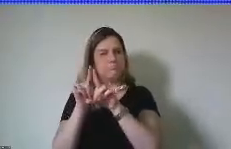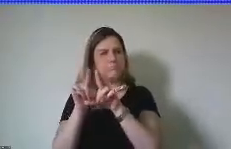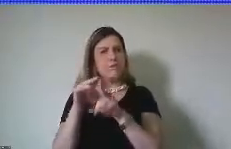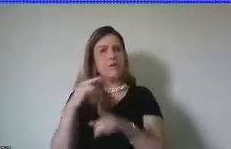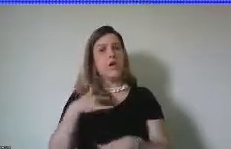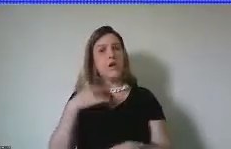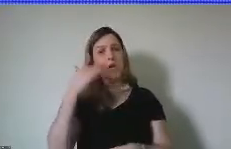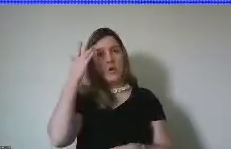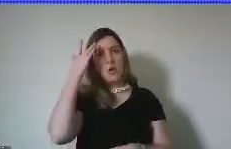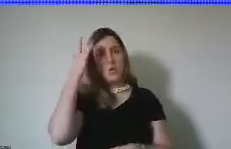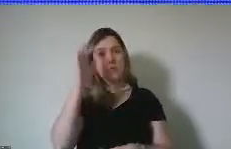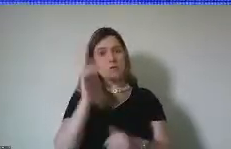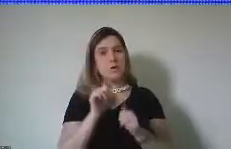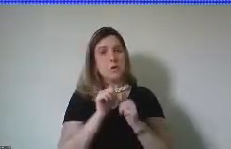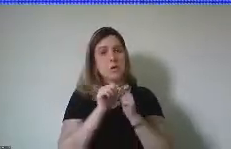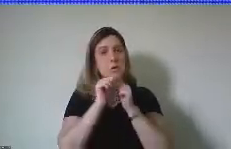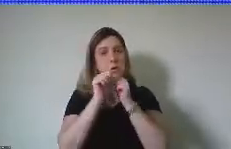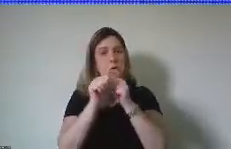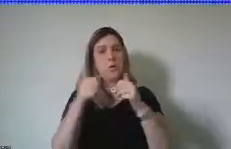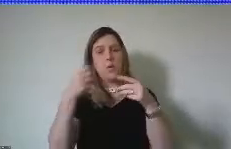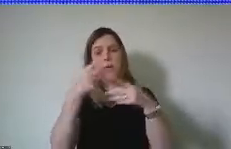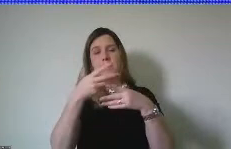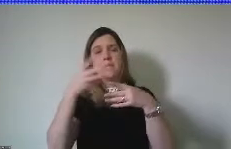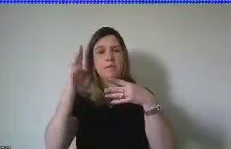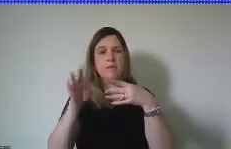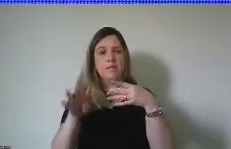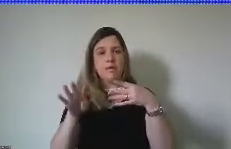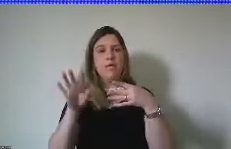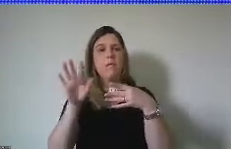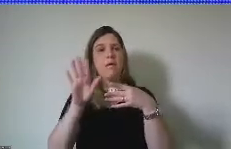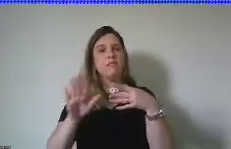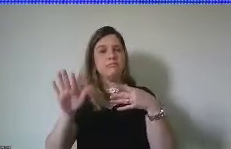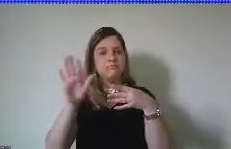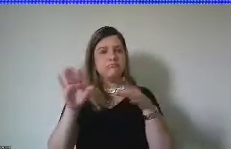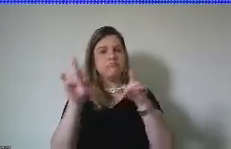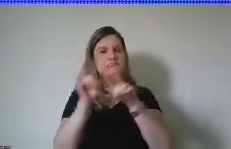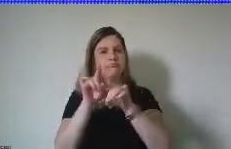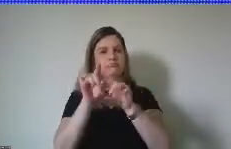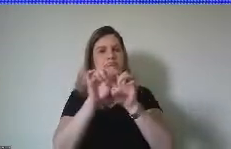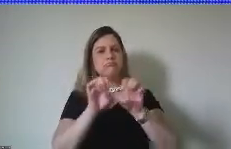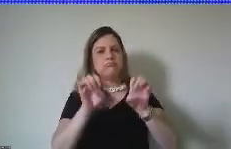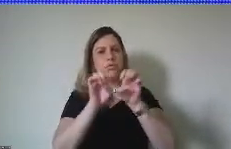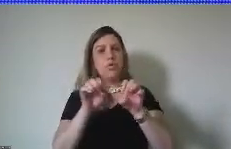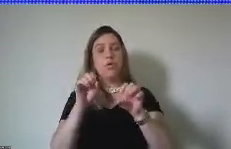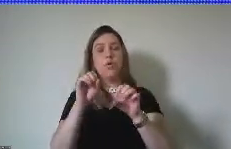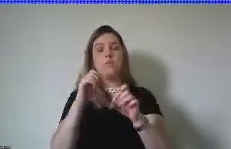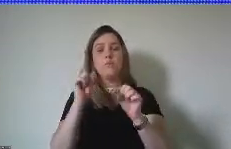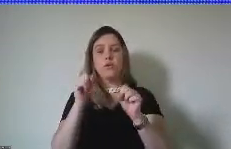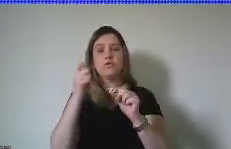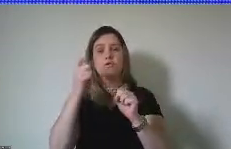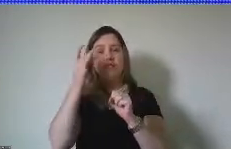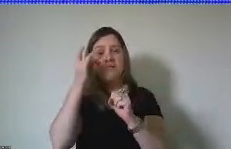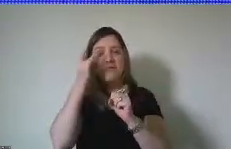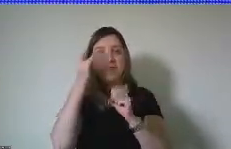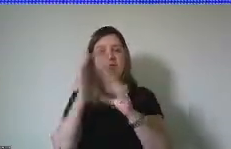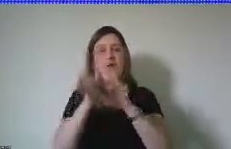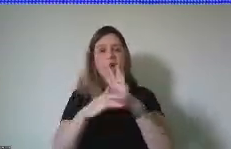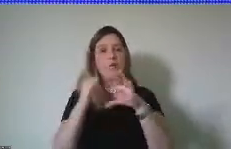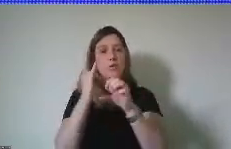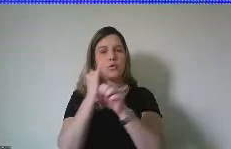acompanhando ou pela plataforma oficial do evento ou pela transmissão ao vivo no YouTube Muito obrigado a todos